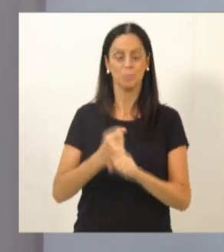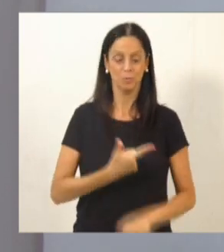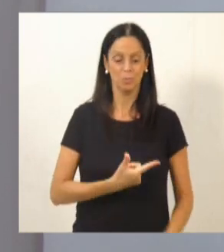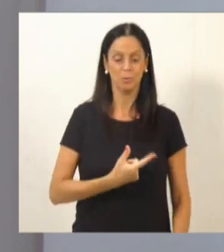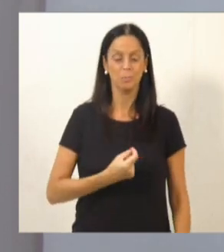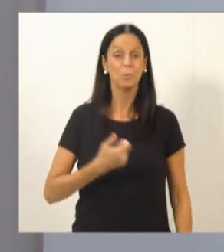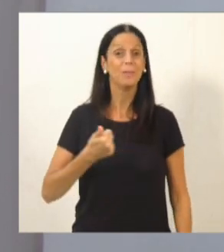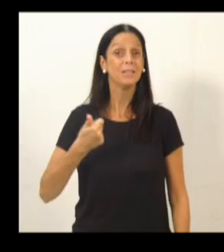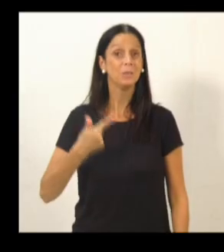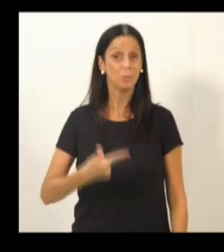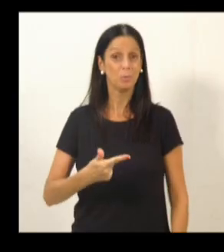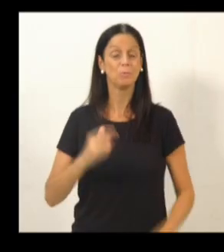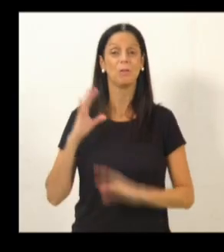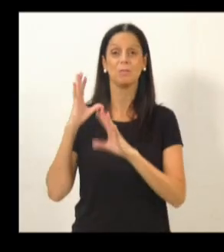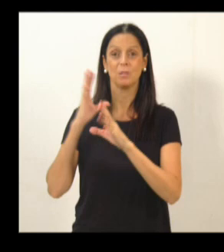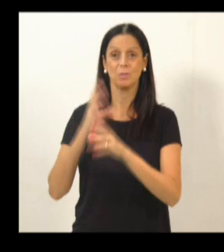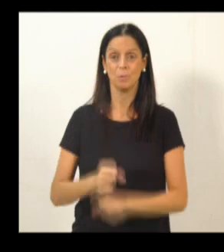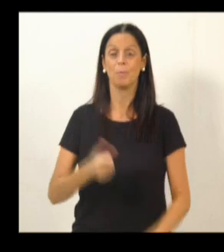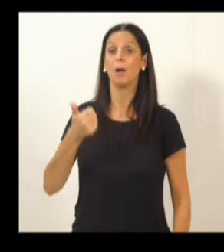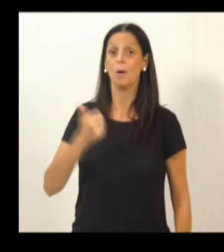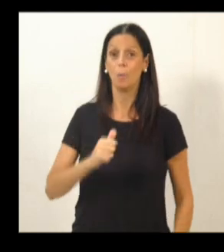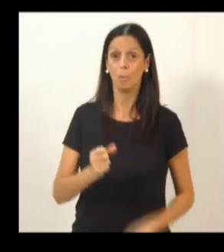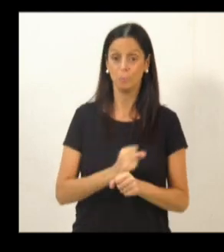estamos há 11 anos já aqui em Blumenau.